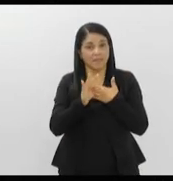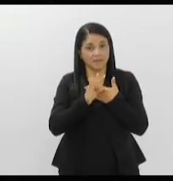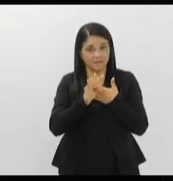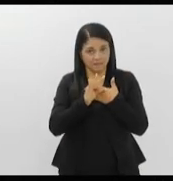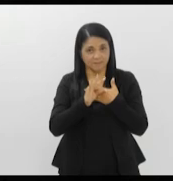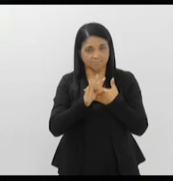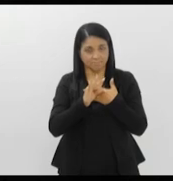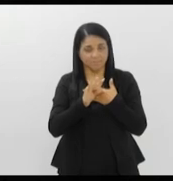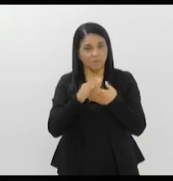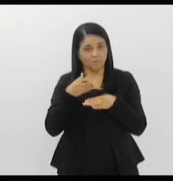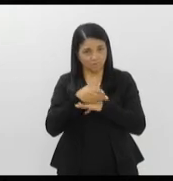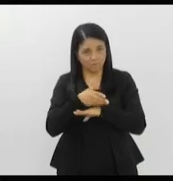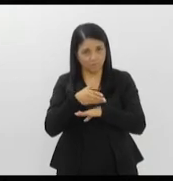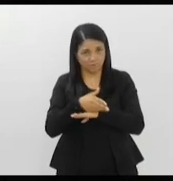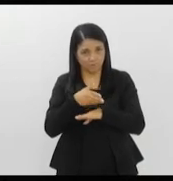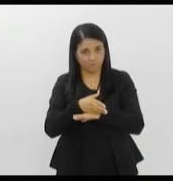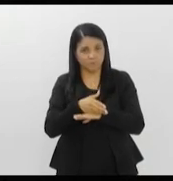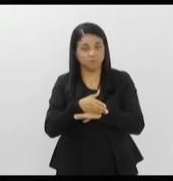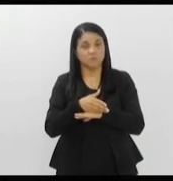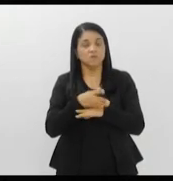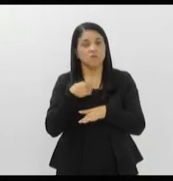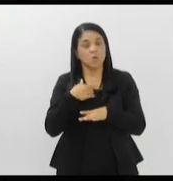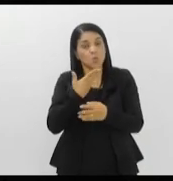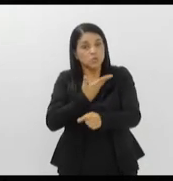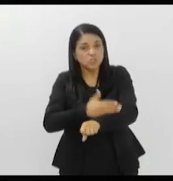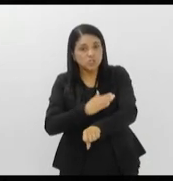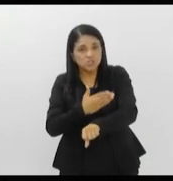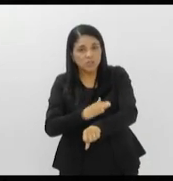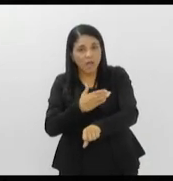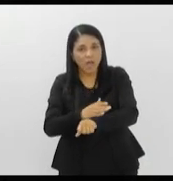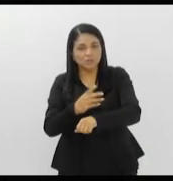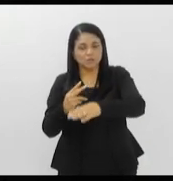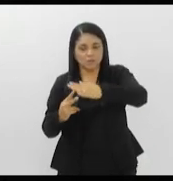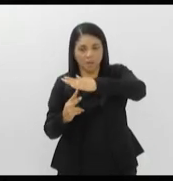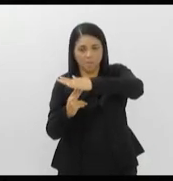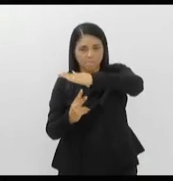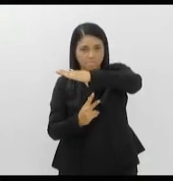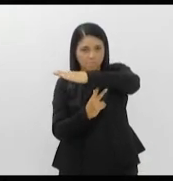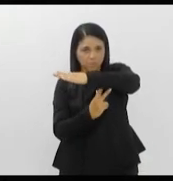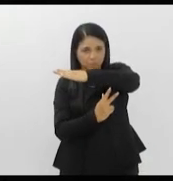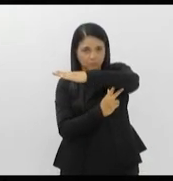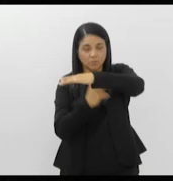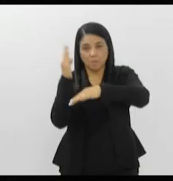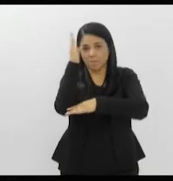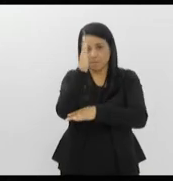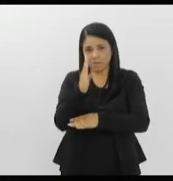estágio na construção da ponte Brasil-Paraguaio,